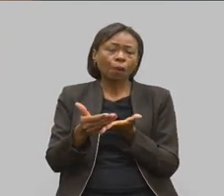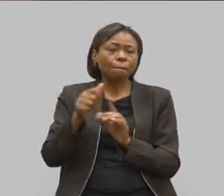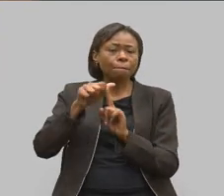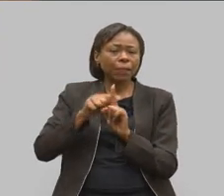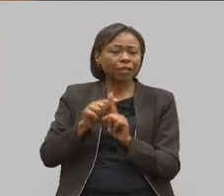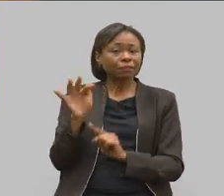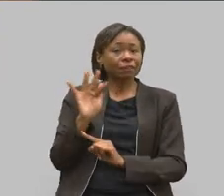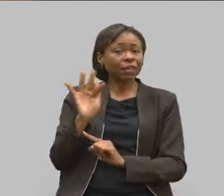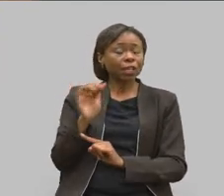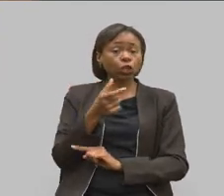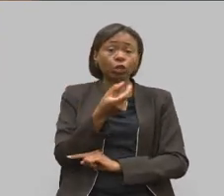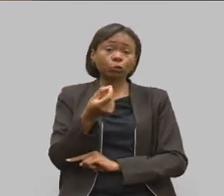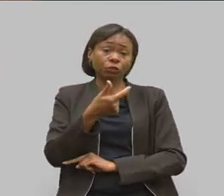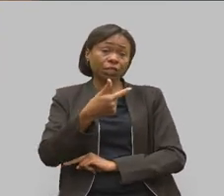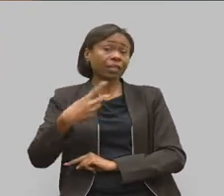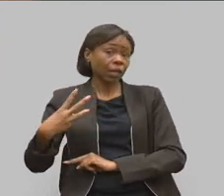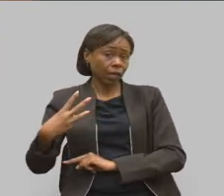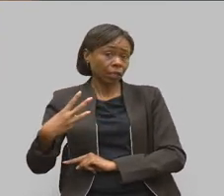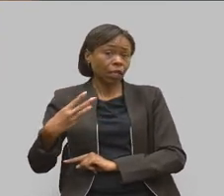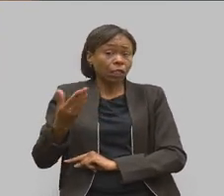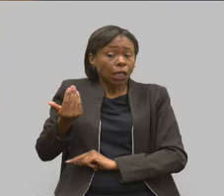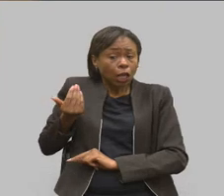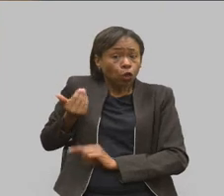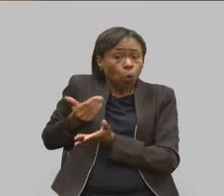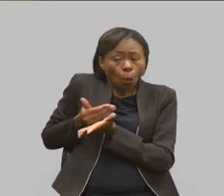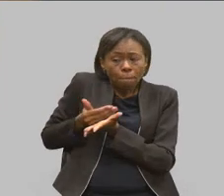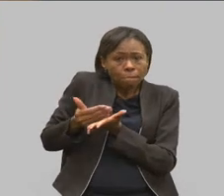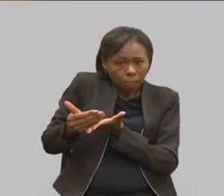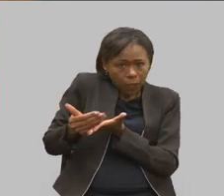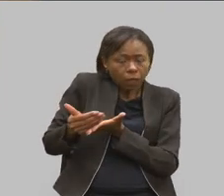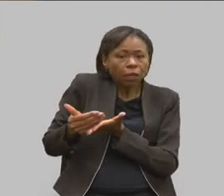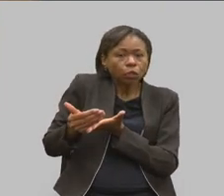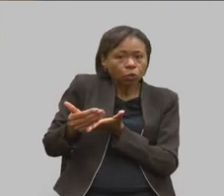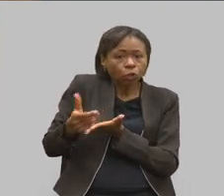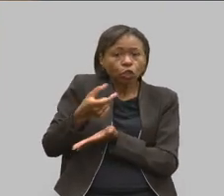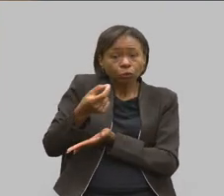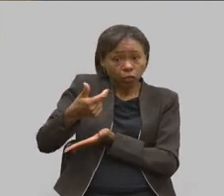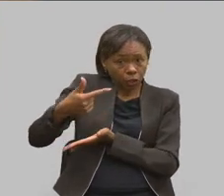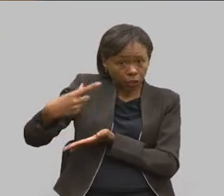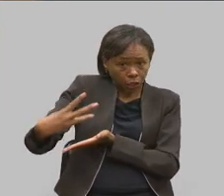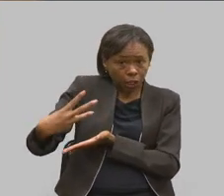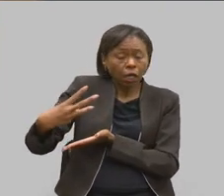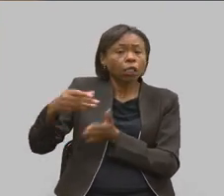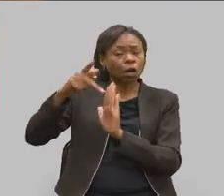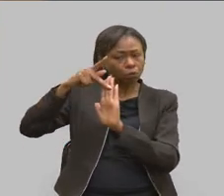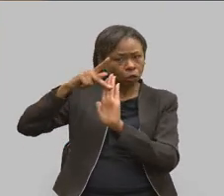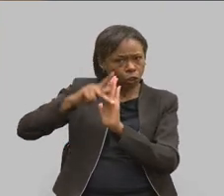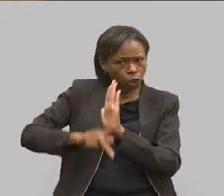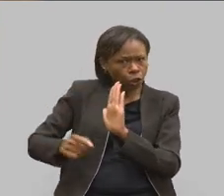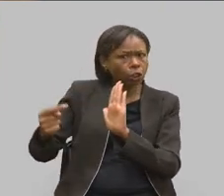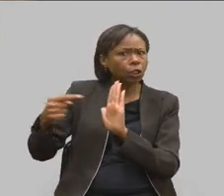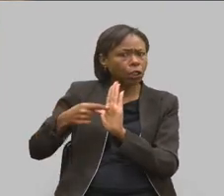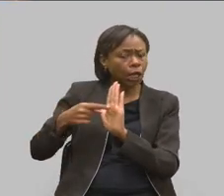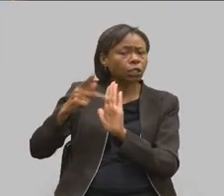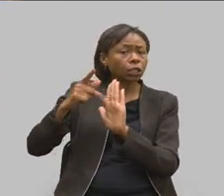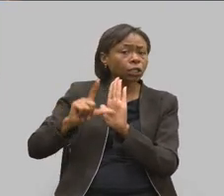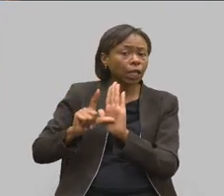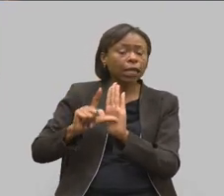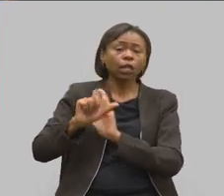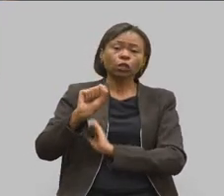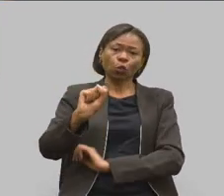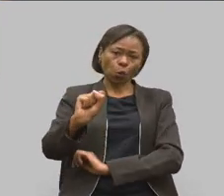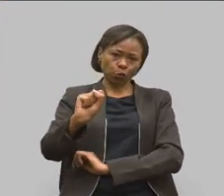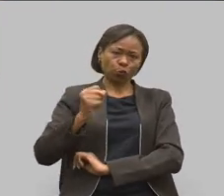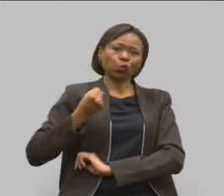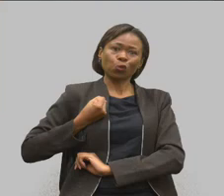então desde o início da legislatura é o do ano 2023 ele é o projeto de lei número 8 Então é um